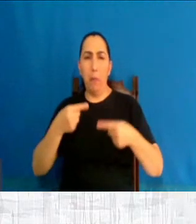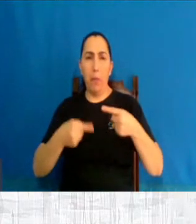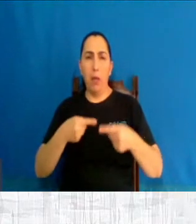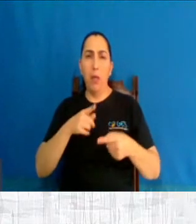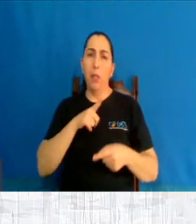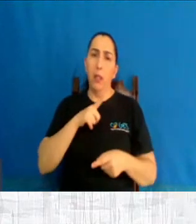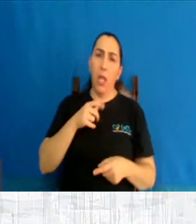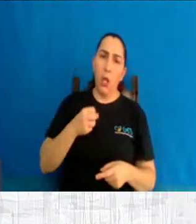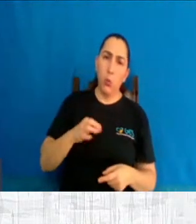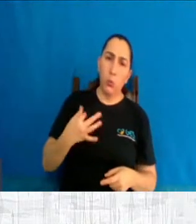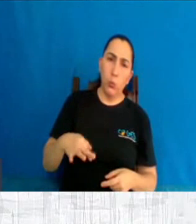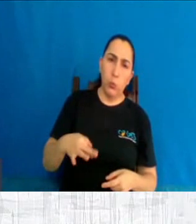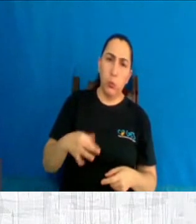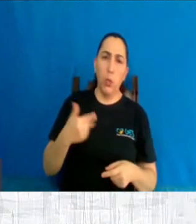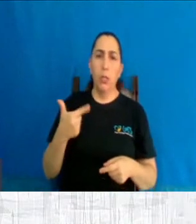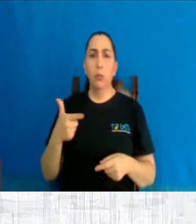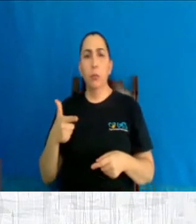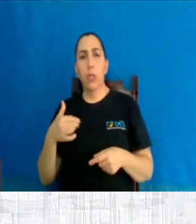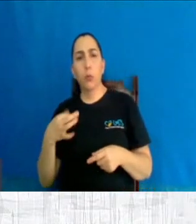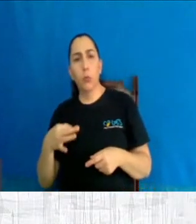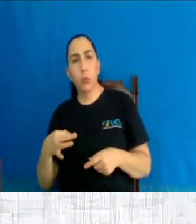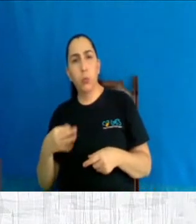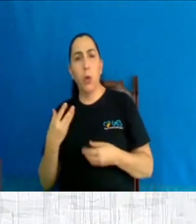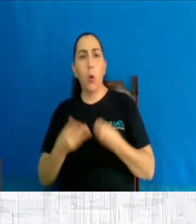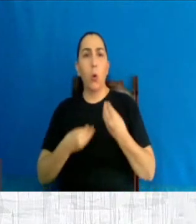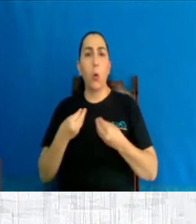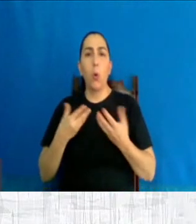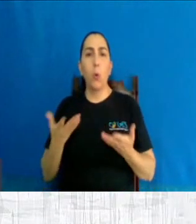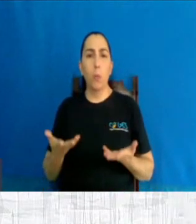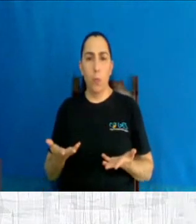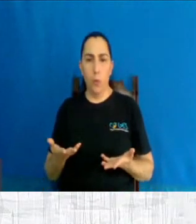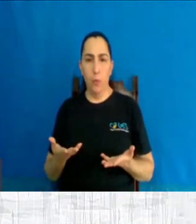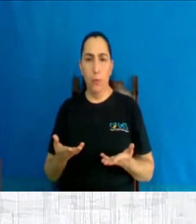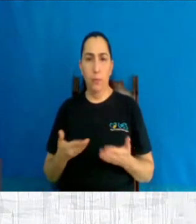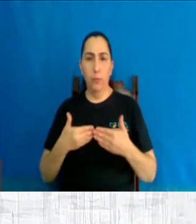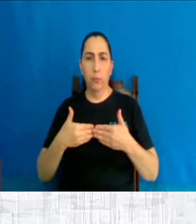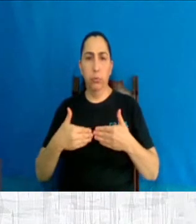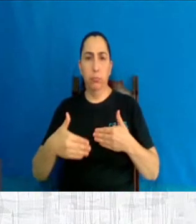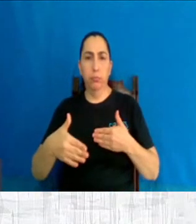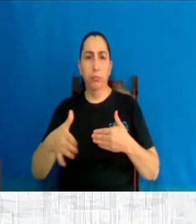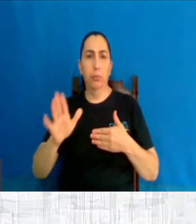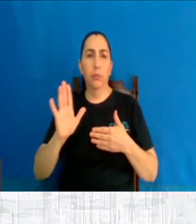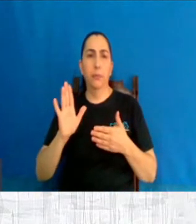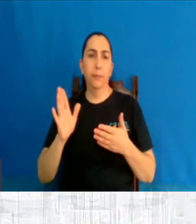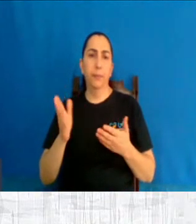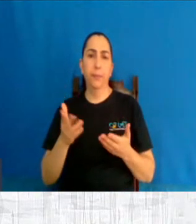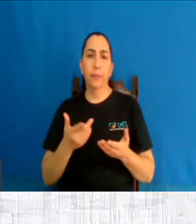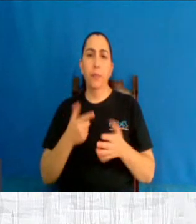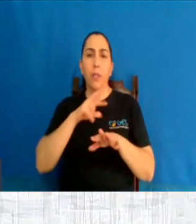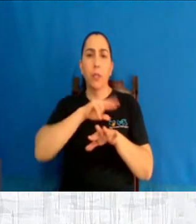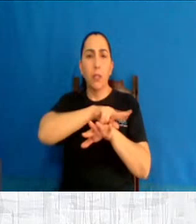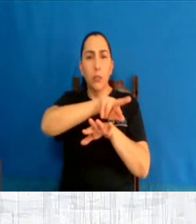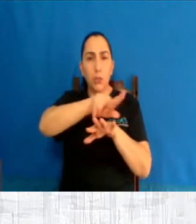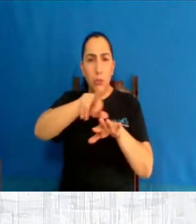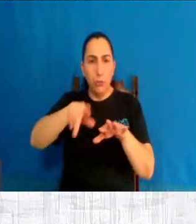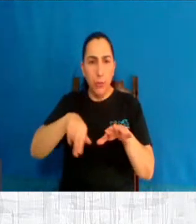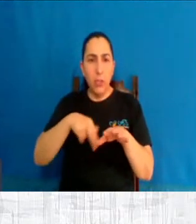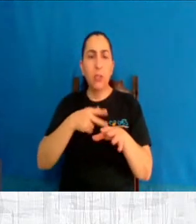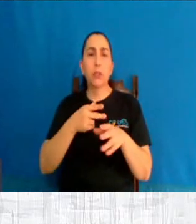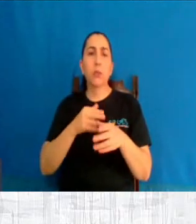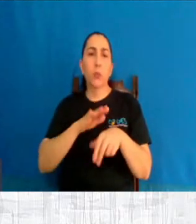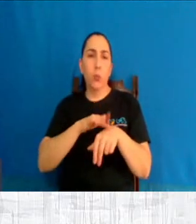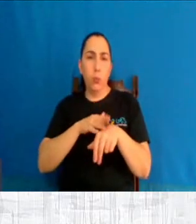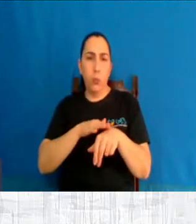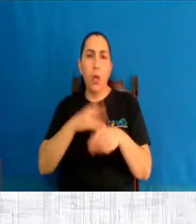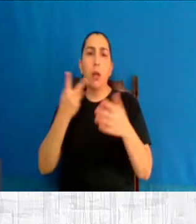várias doenças que tiram a sensação de dor, como essas aqui, não é? Como a síndrome de neuropatia sensitiva